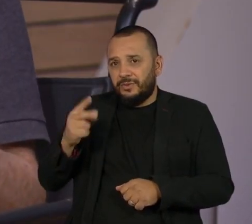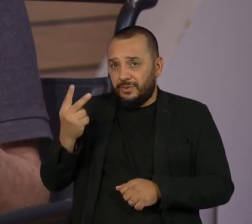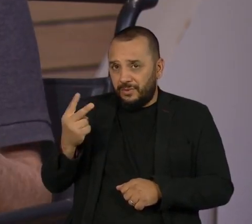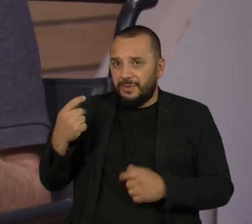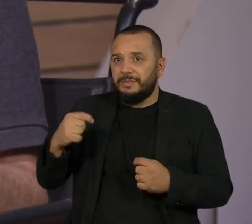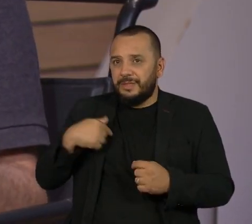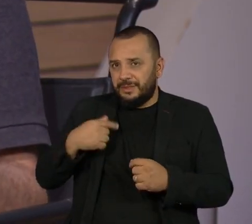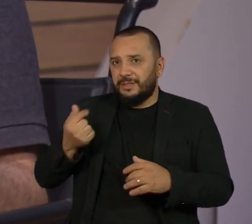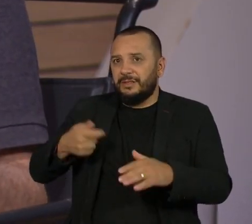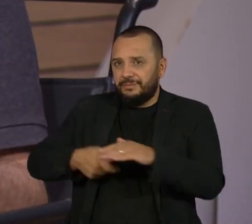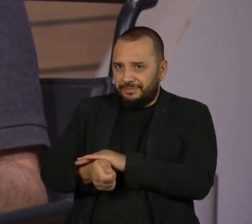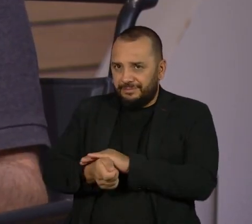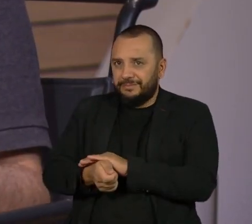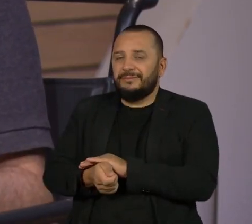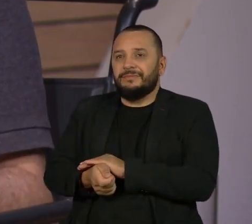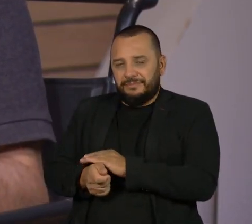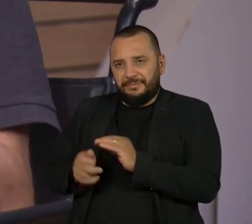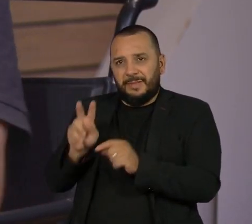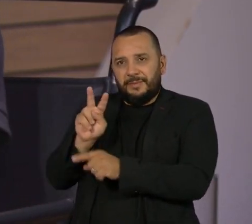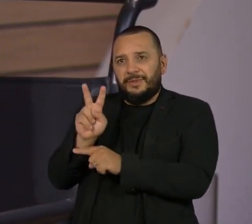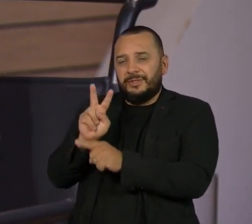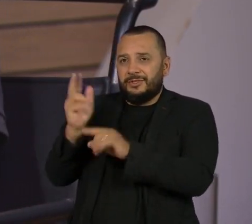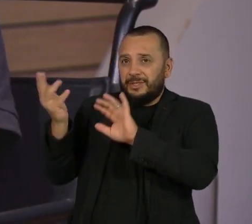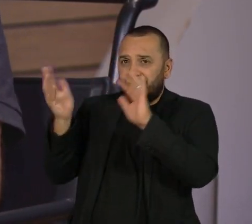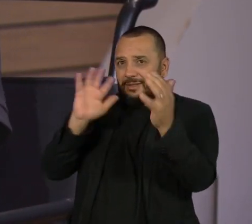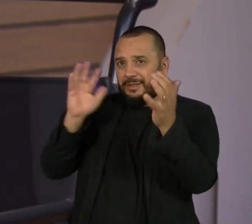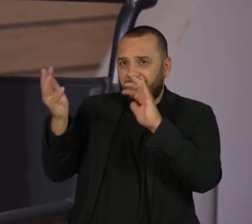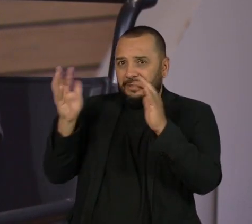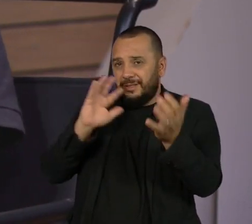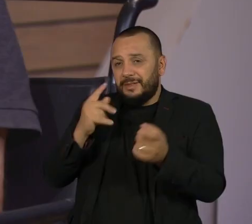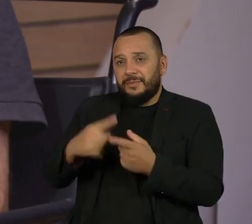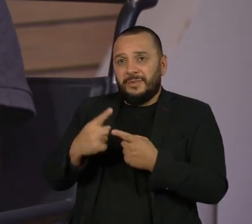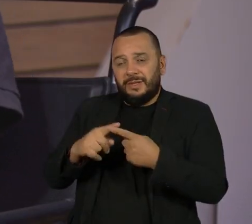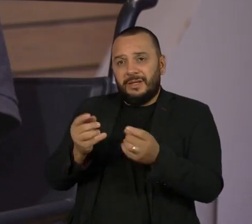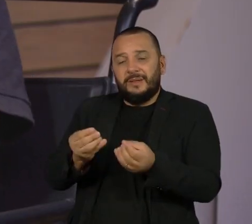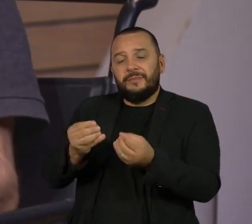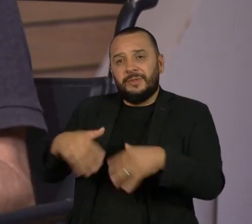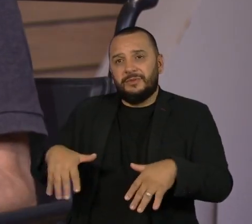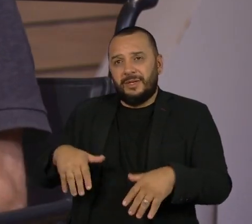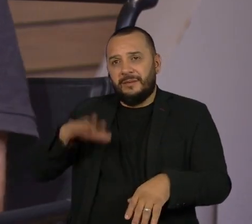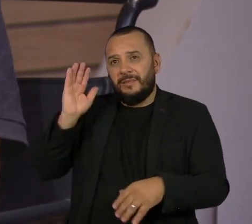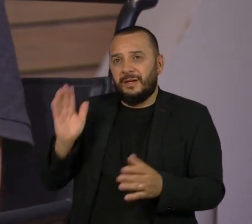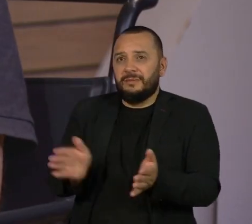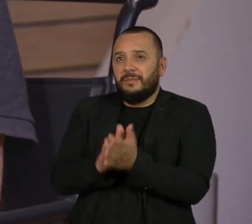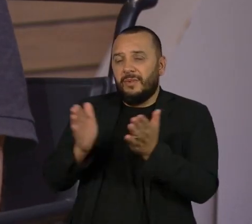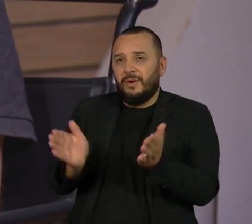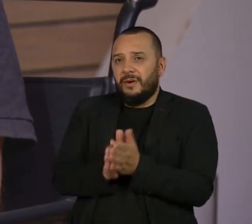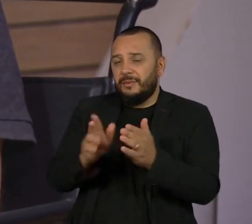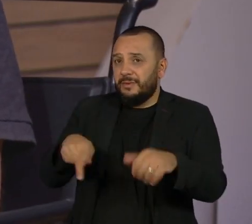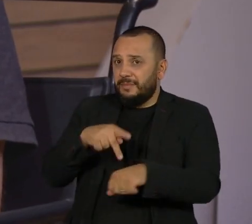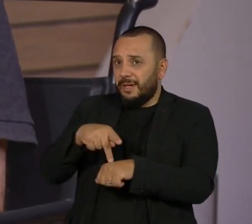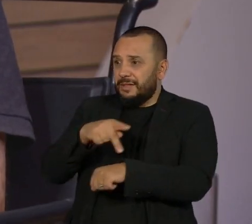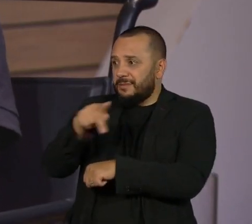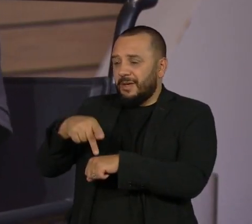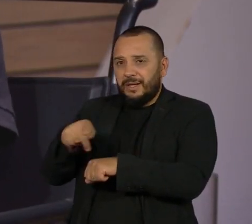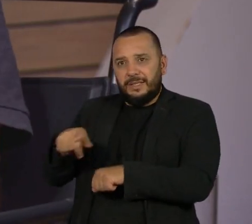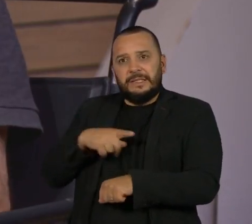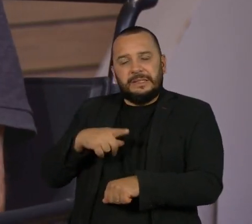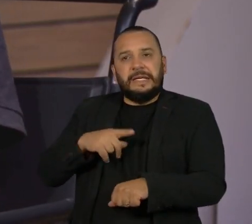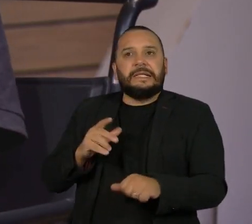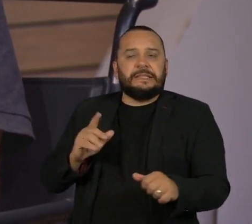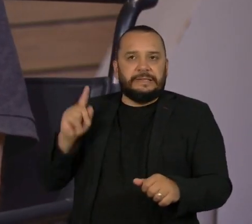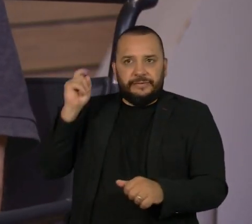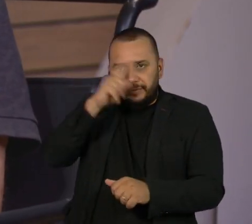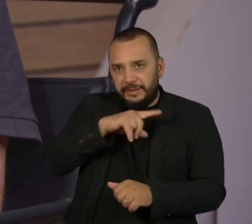para o enfrentamento às crises climáticas, né? Porque vai atingir muito mais os pobres e a situação desses países são muito difíceis em torno